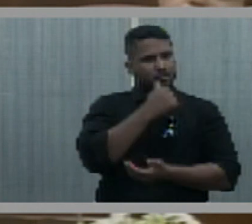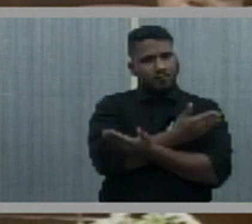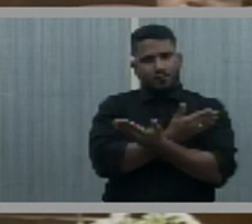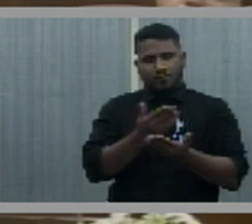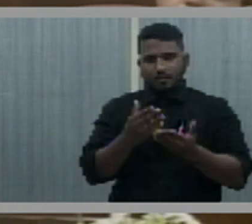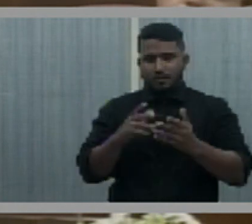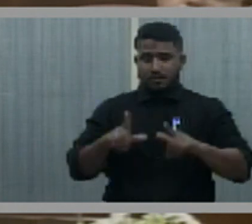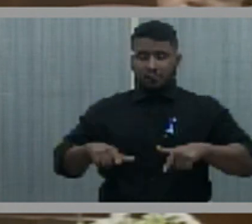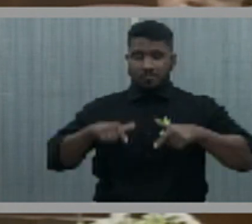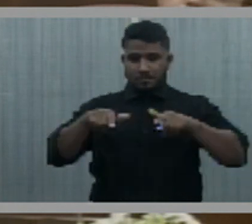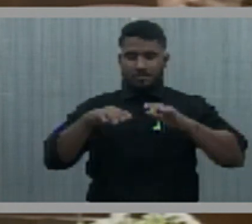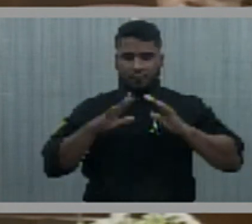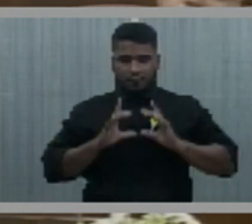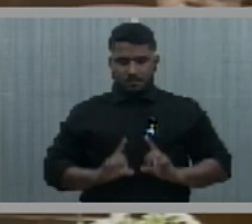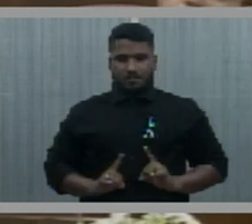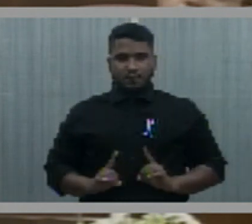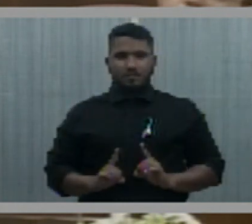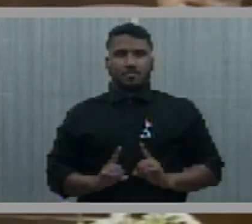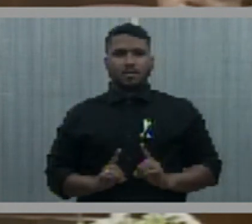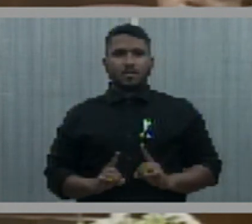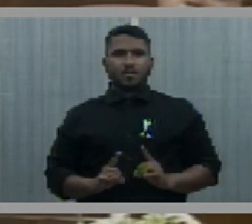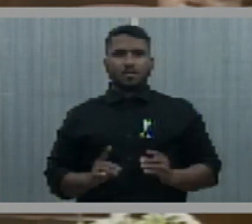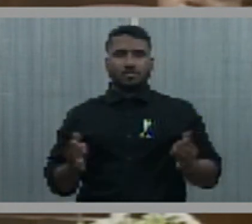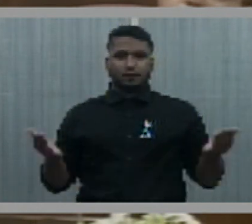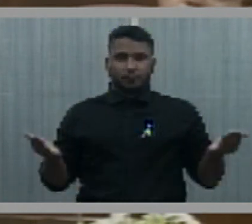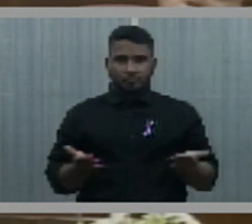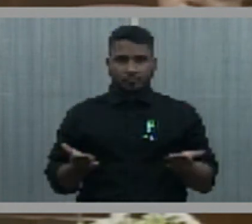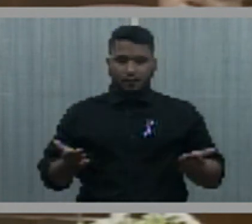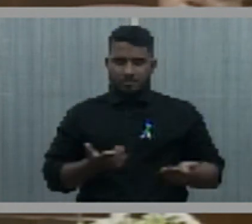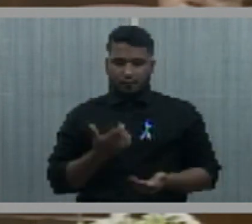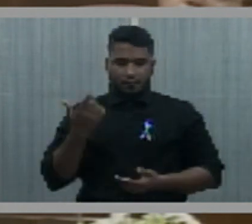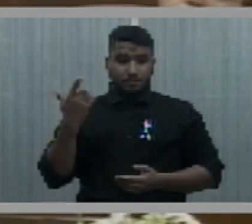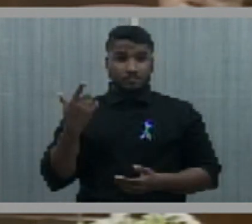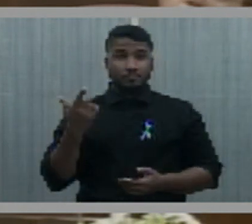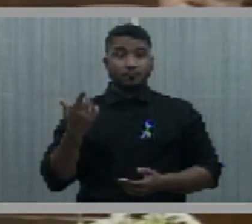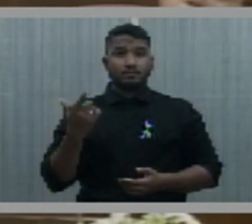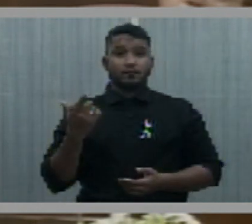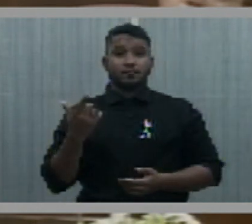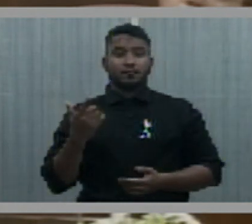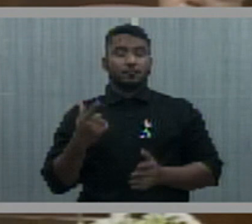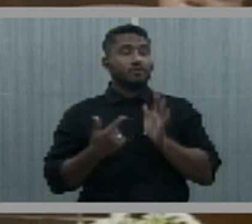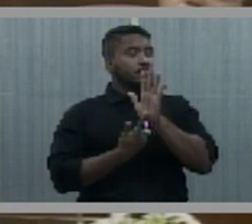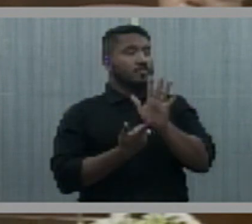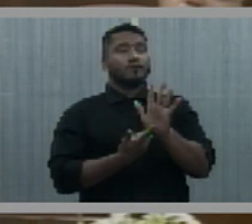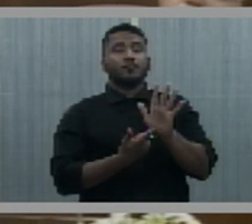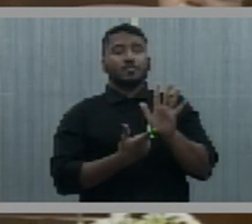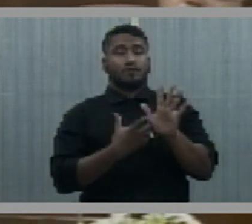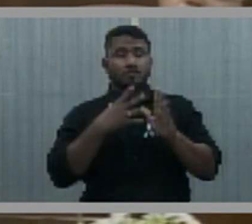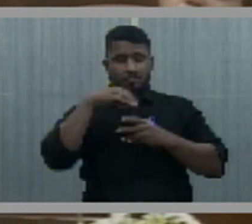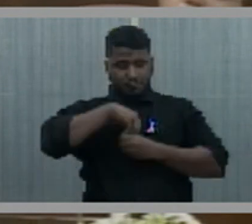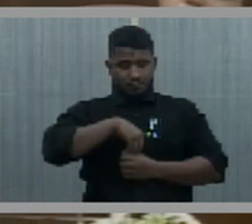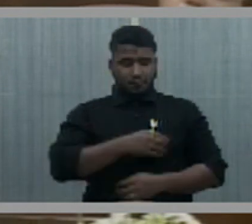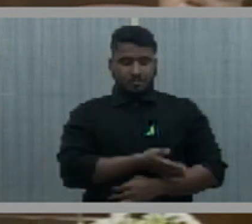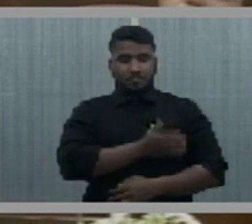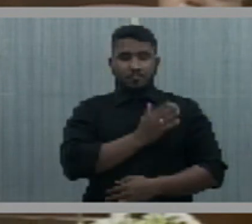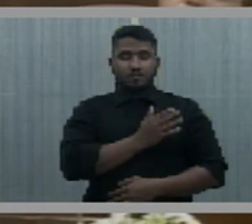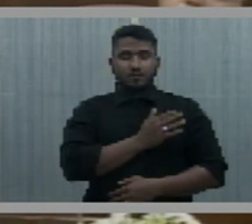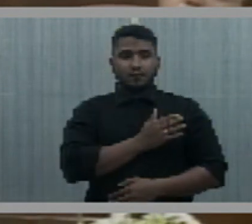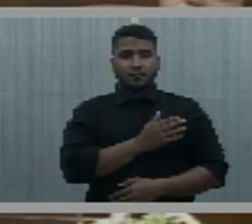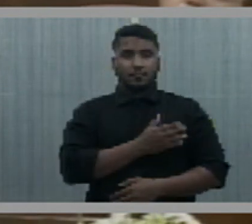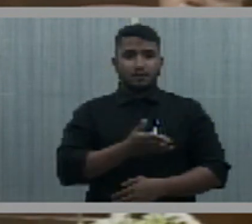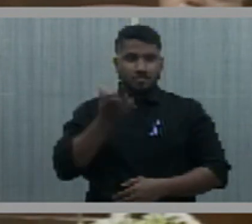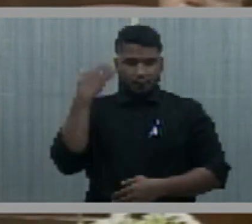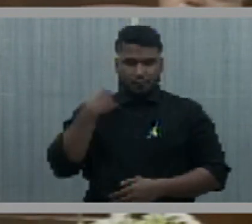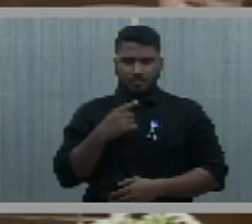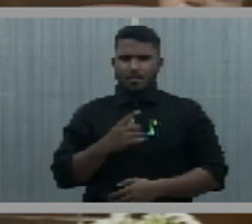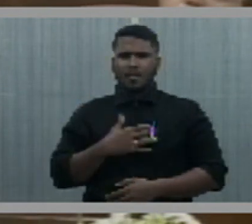título de cidadão honorífico, hoje recebido, apenas materializa o que trago no meu interior. Muito cedo me